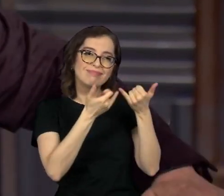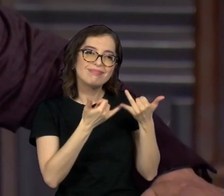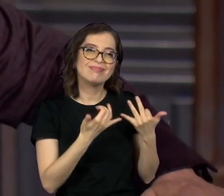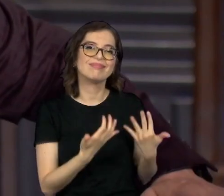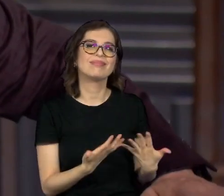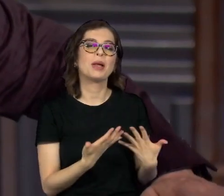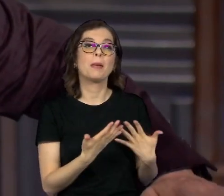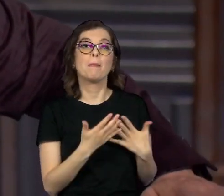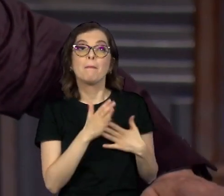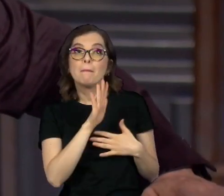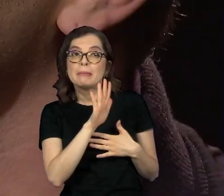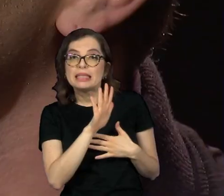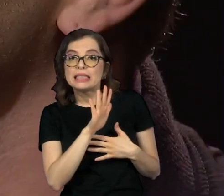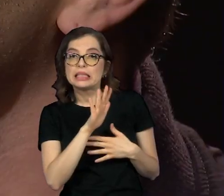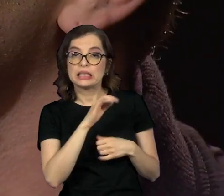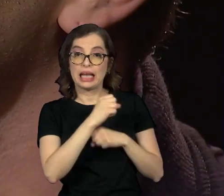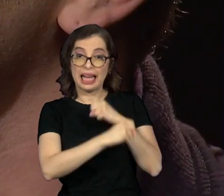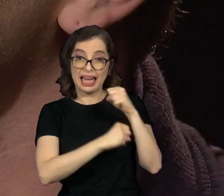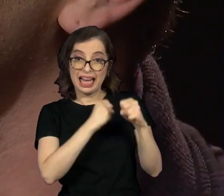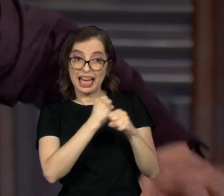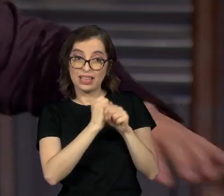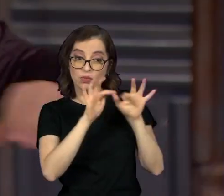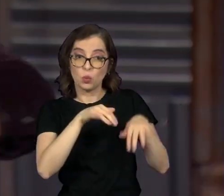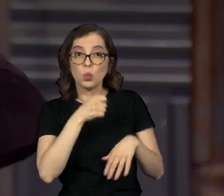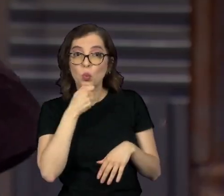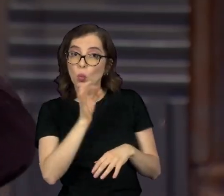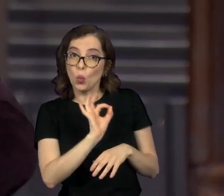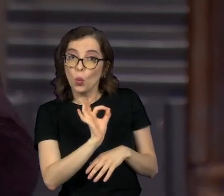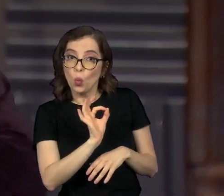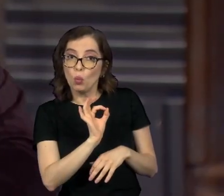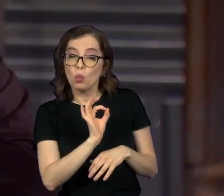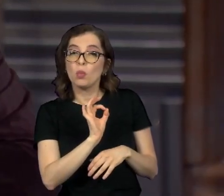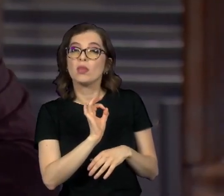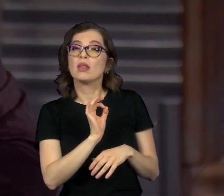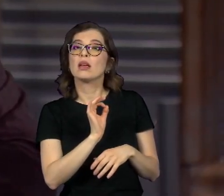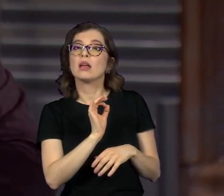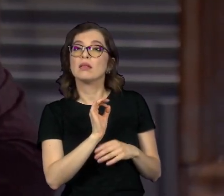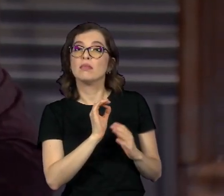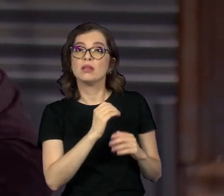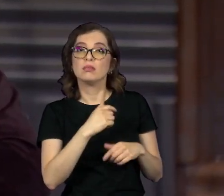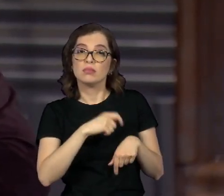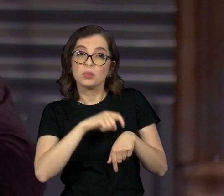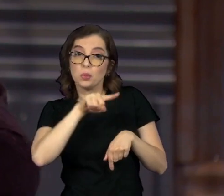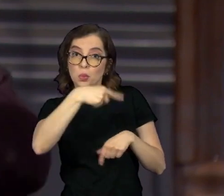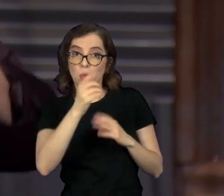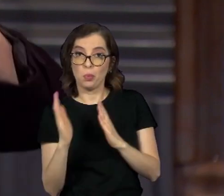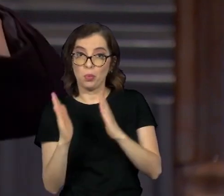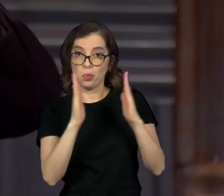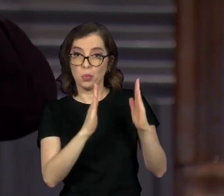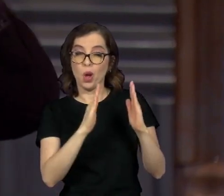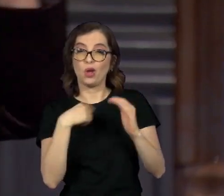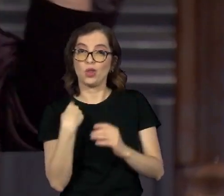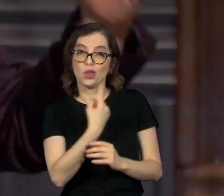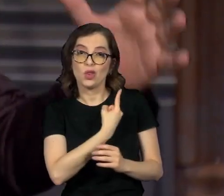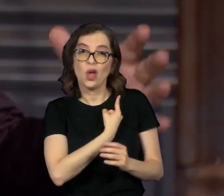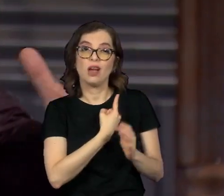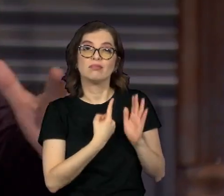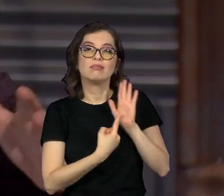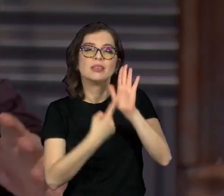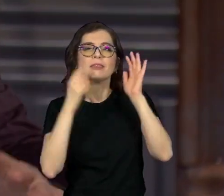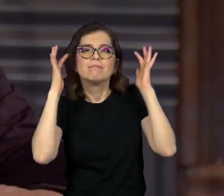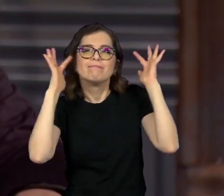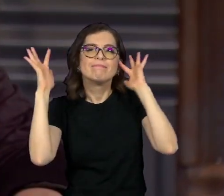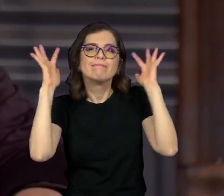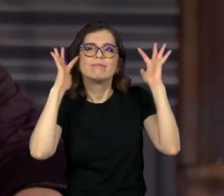apagar do ano, Itamar, porque no próximo bloco nós vamos viajar para uma terra mágica, que parece, inclusive, que paira